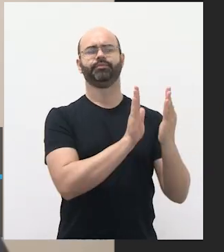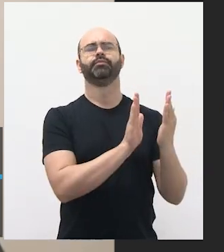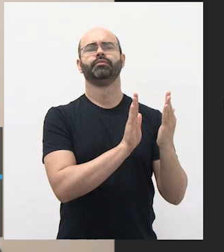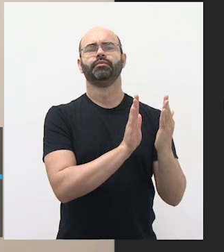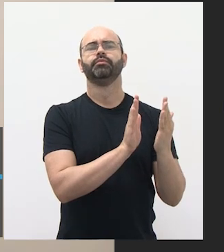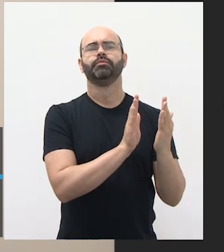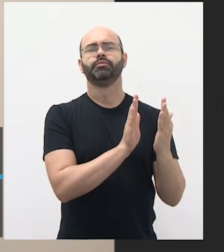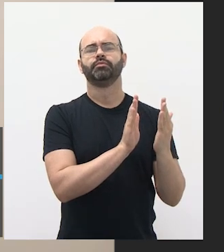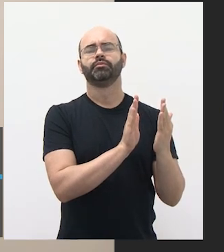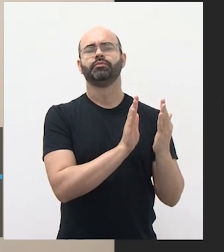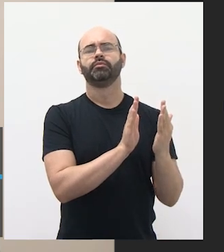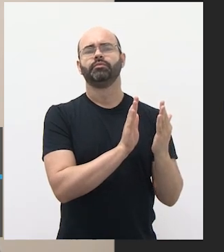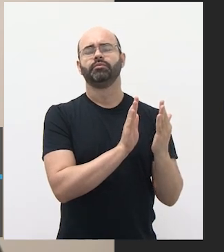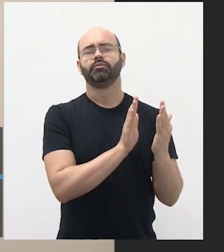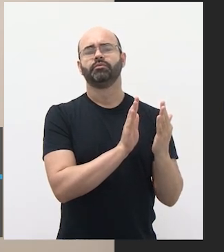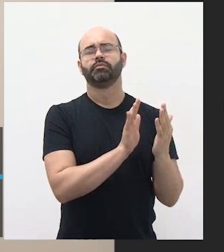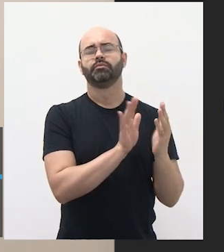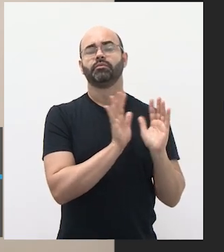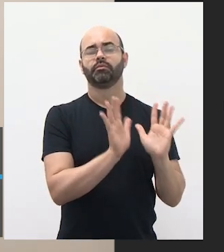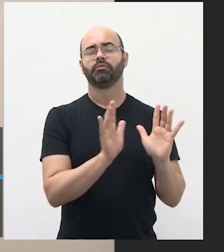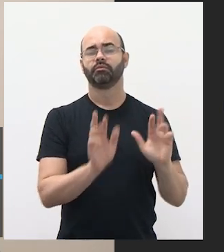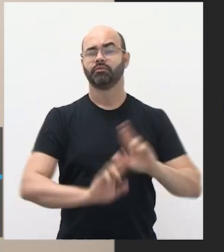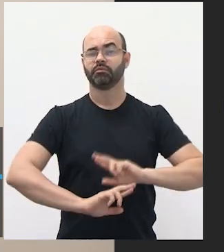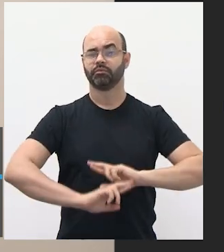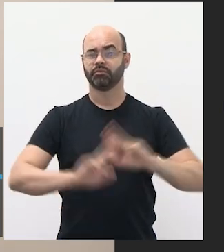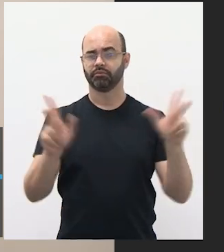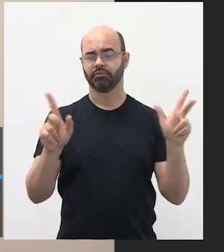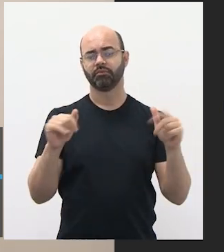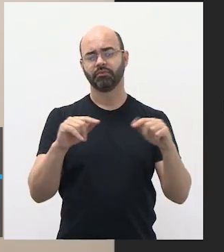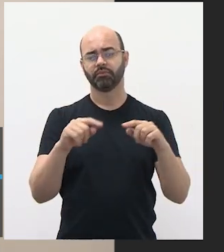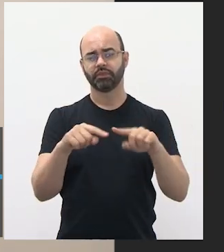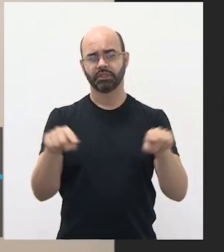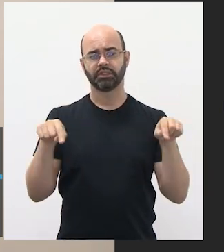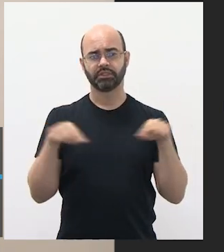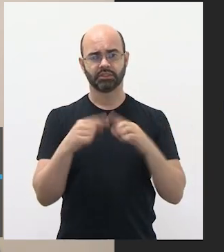lembrar que as diferenças são muito bem-vindas na sala de aula.